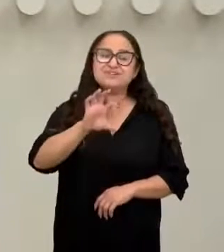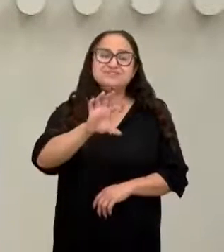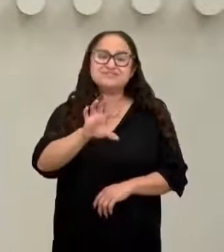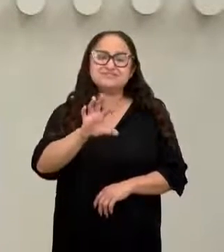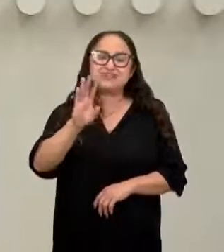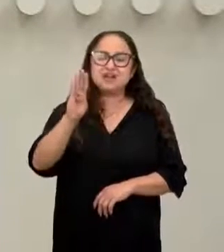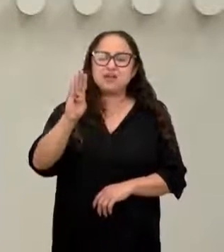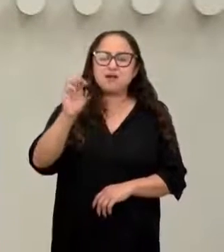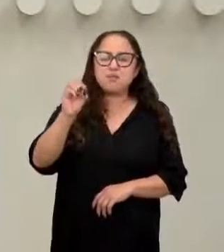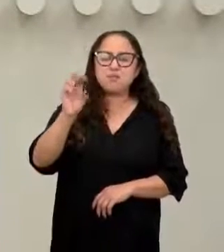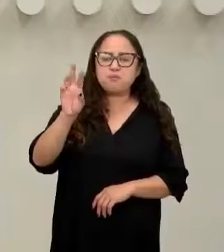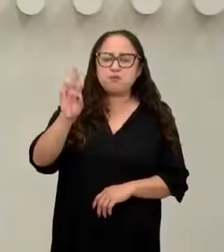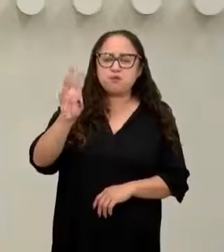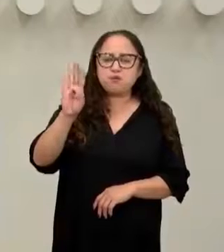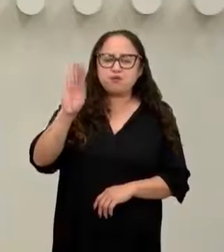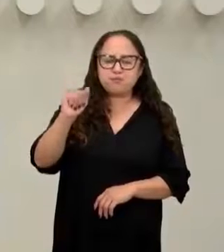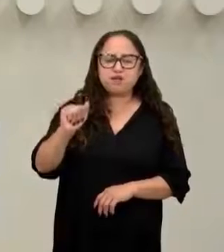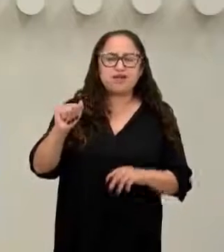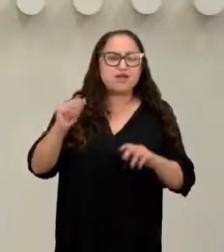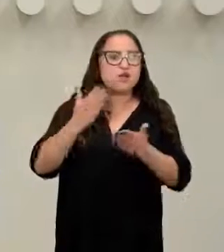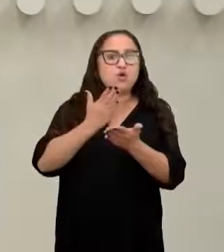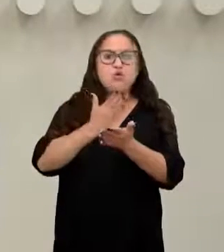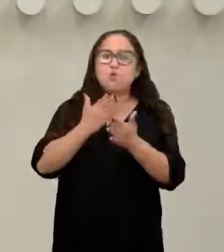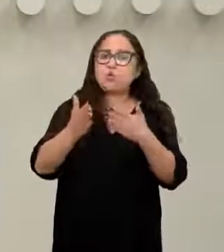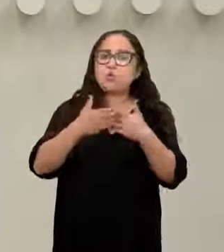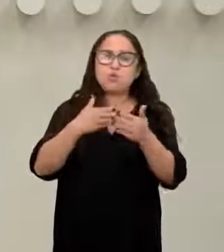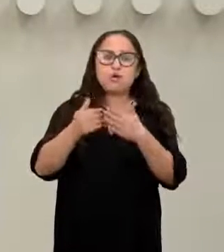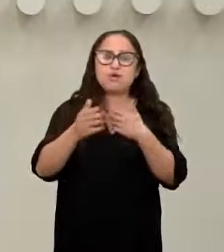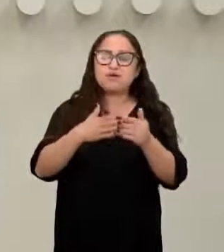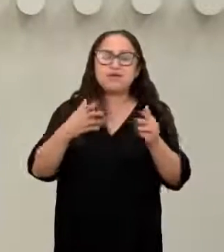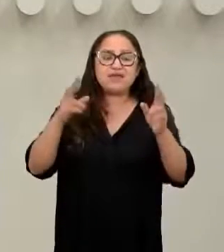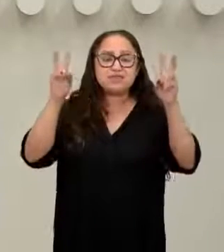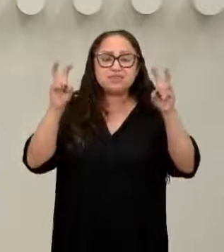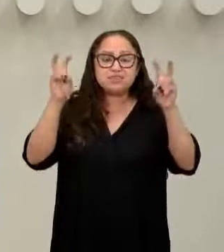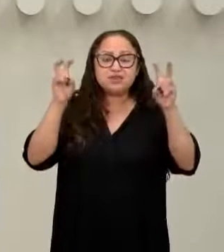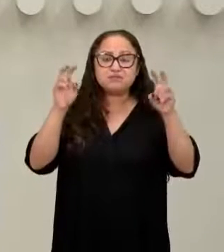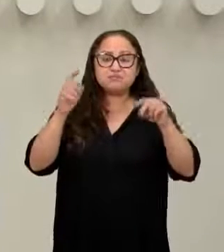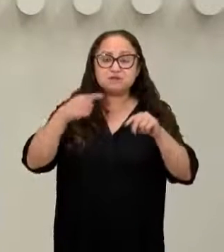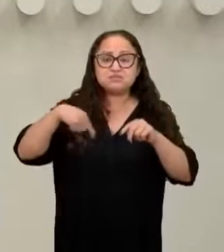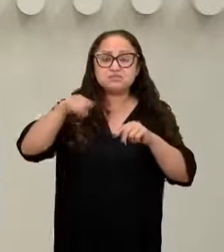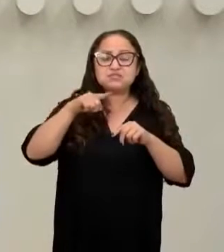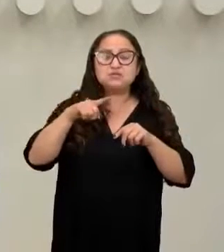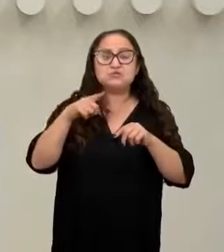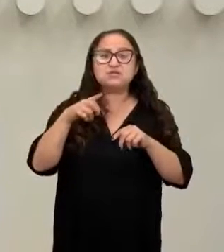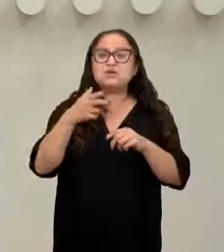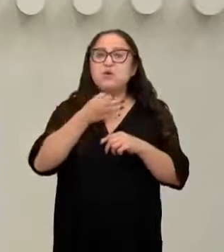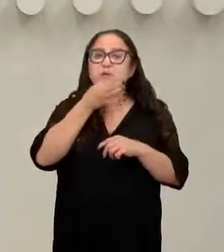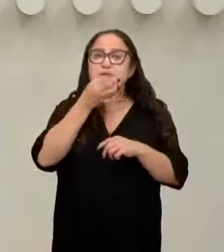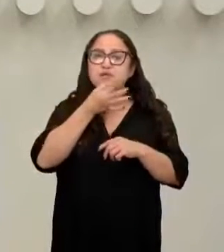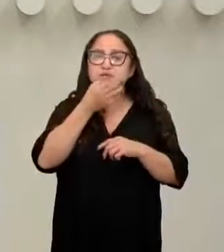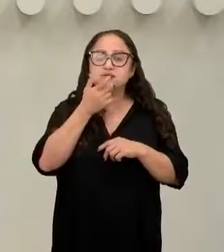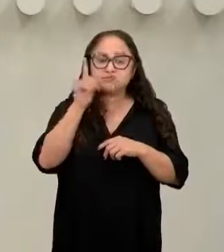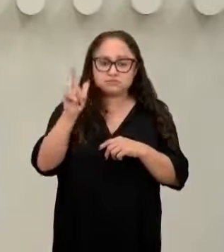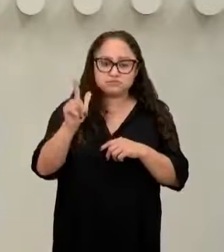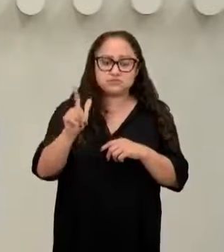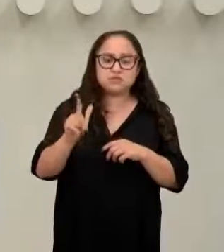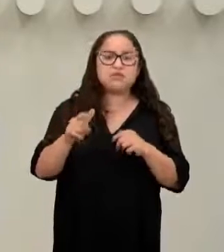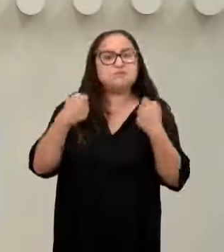é em relação a qualquer assunto. Quando a gente quer emitir uma opinião sobre algo, a gente tem que se informar bastante. No caso da